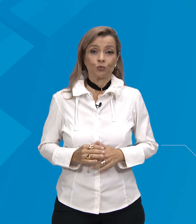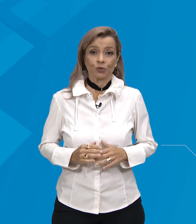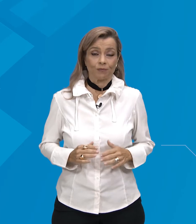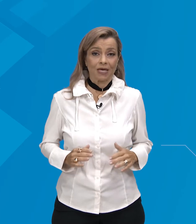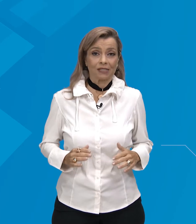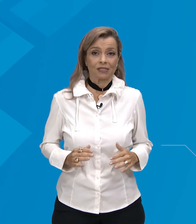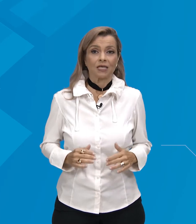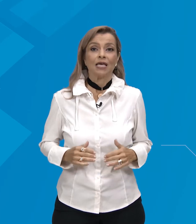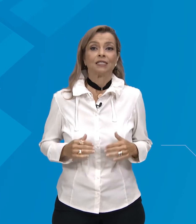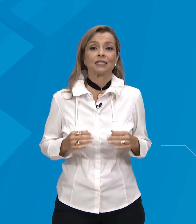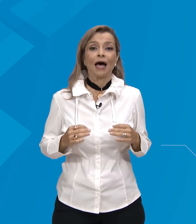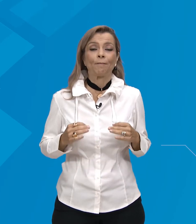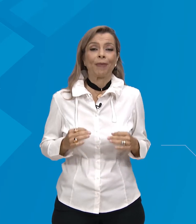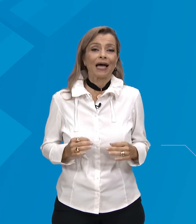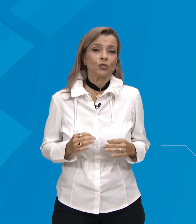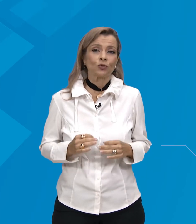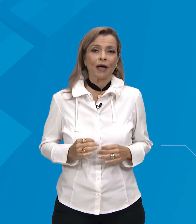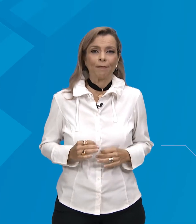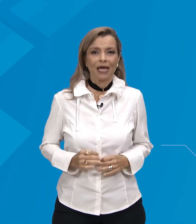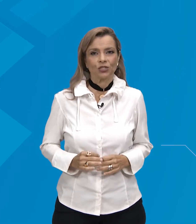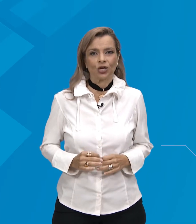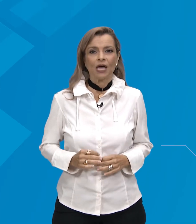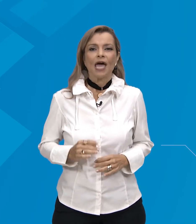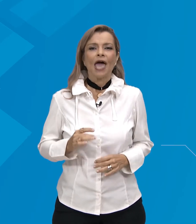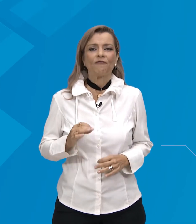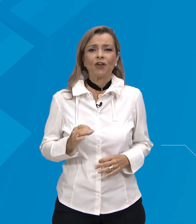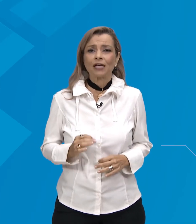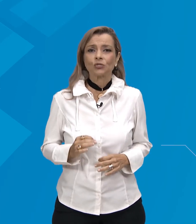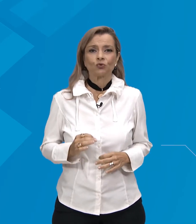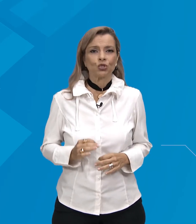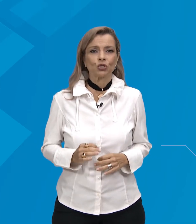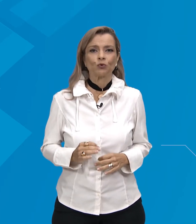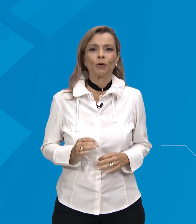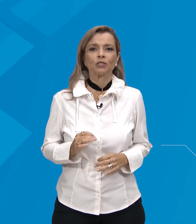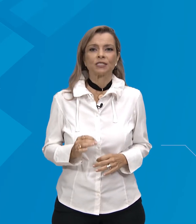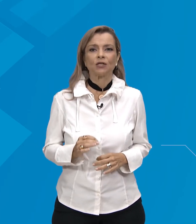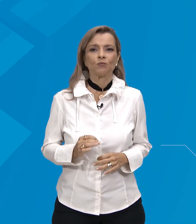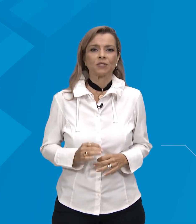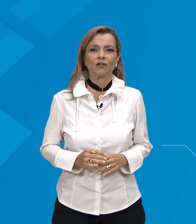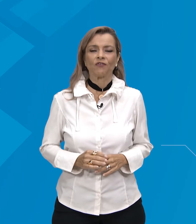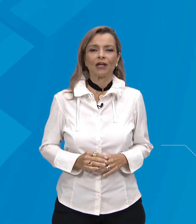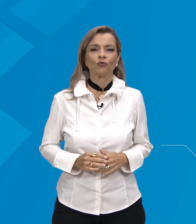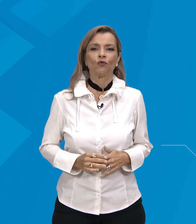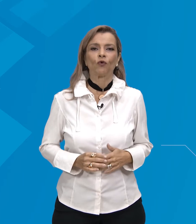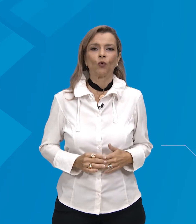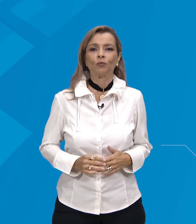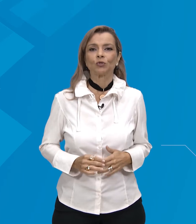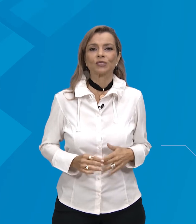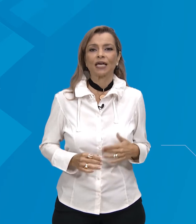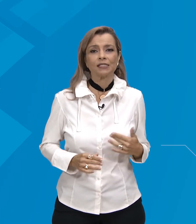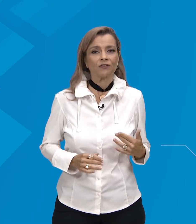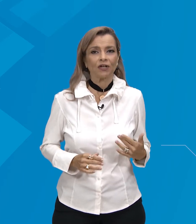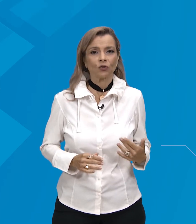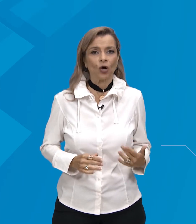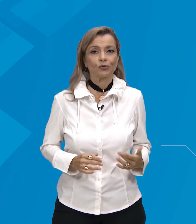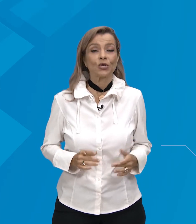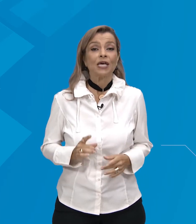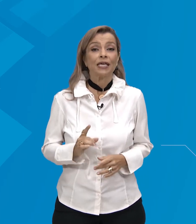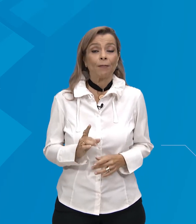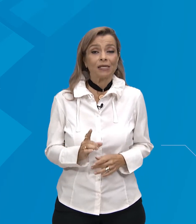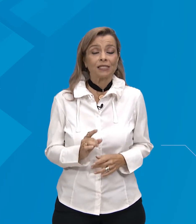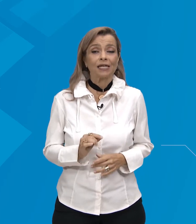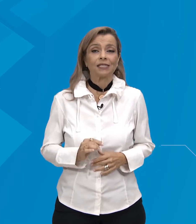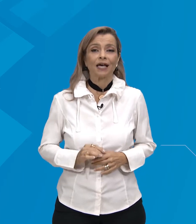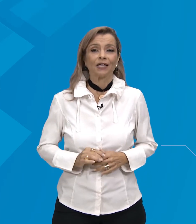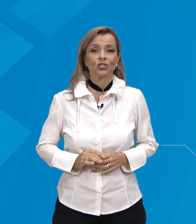nos últimos meses está abaixo da média. Reflexo disso pode ser observado no volume dos reservatórios